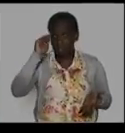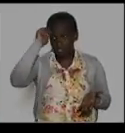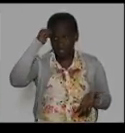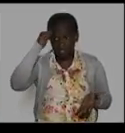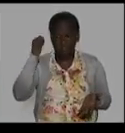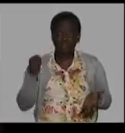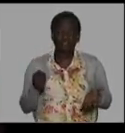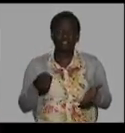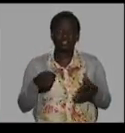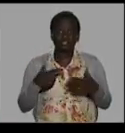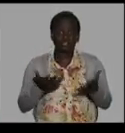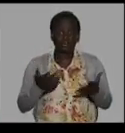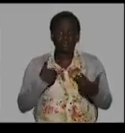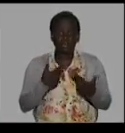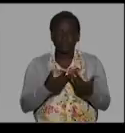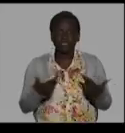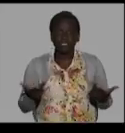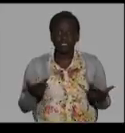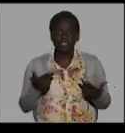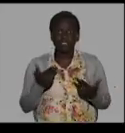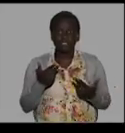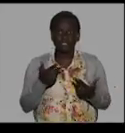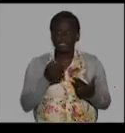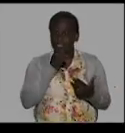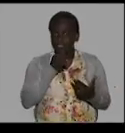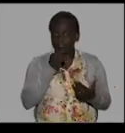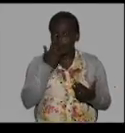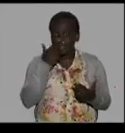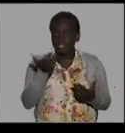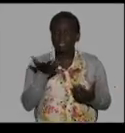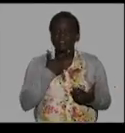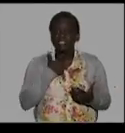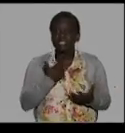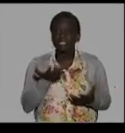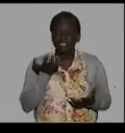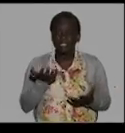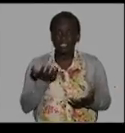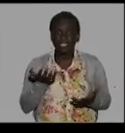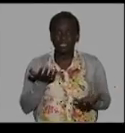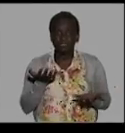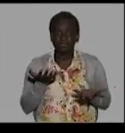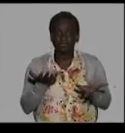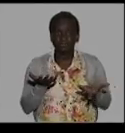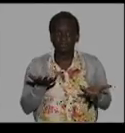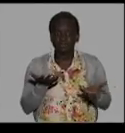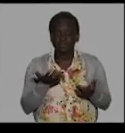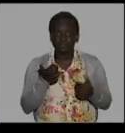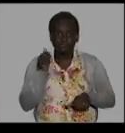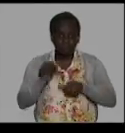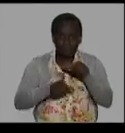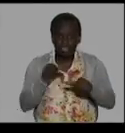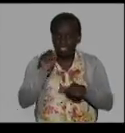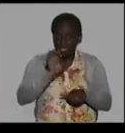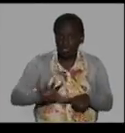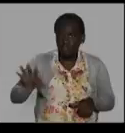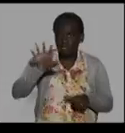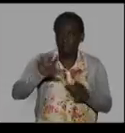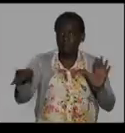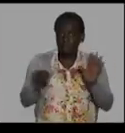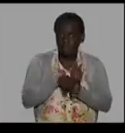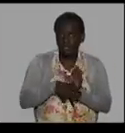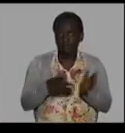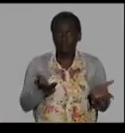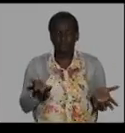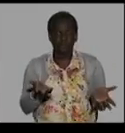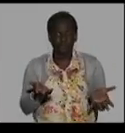homem negro, sabe? Assim, era uma coisa um pouco como se eles quisessem se tornar